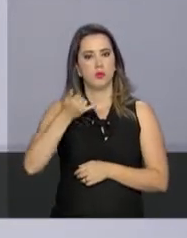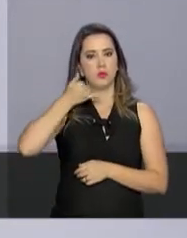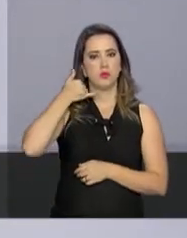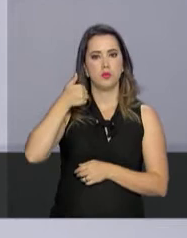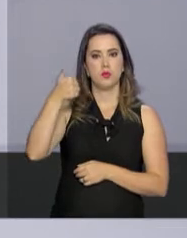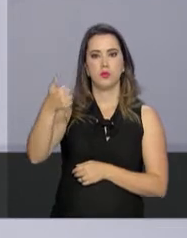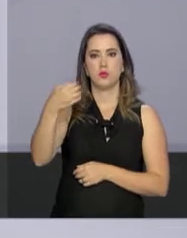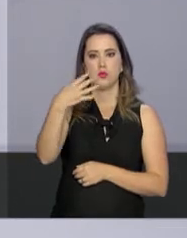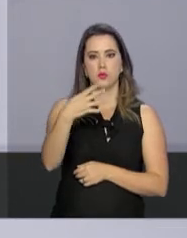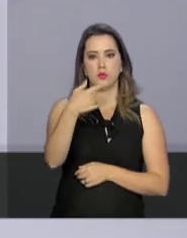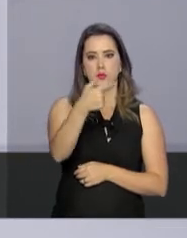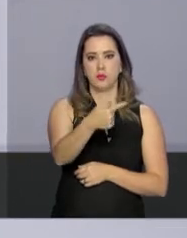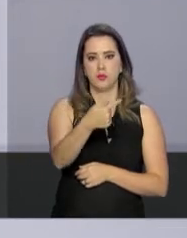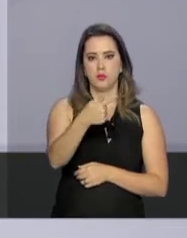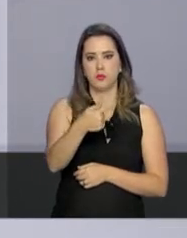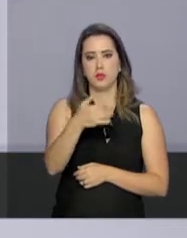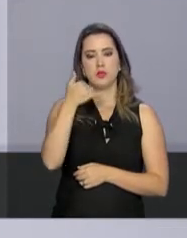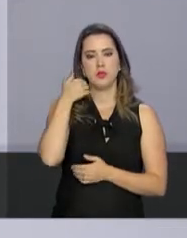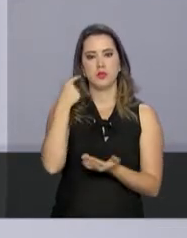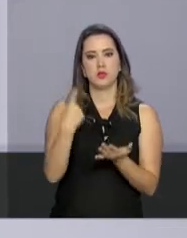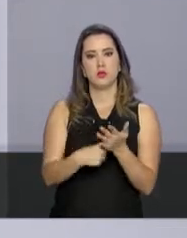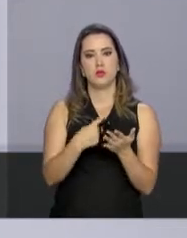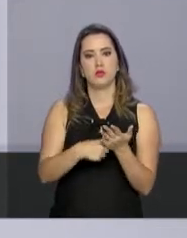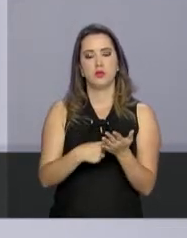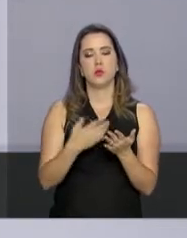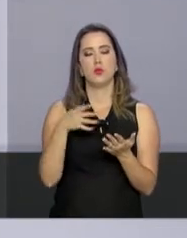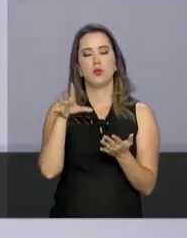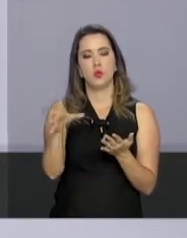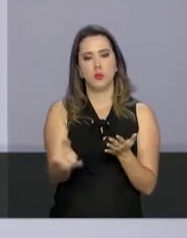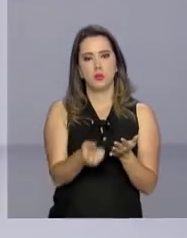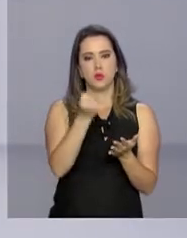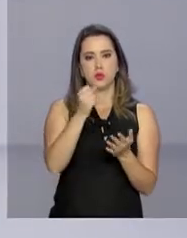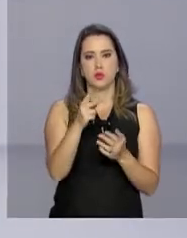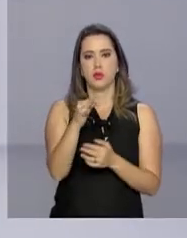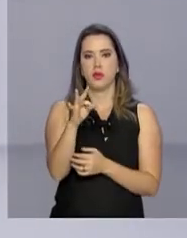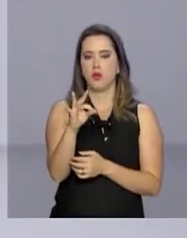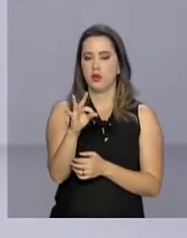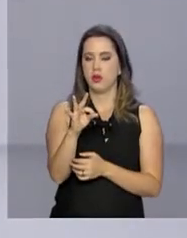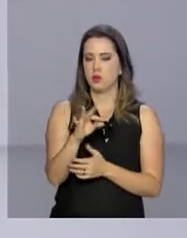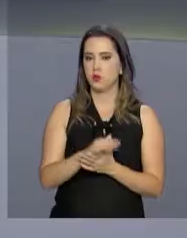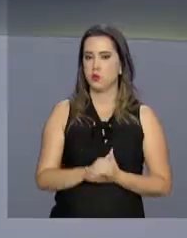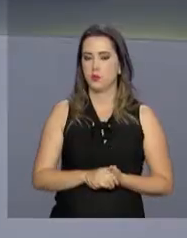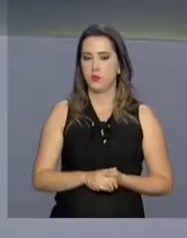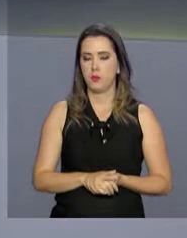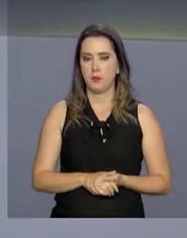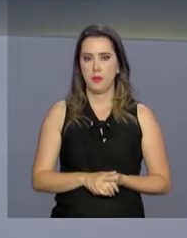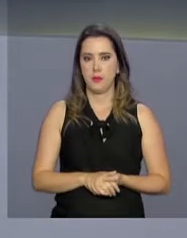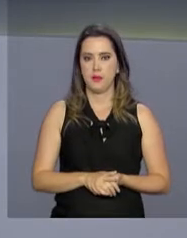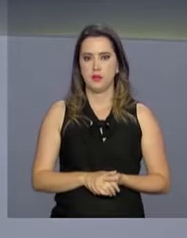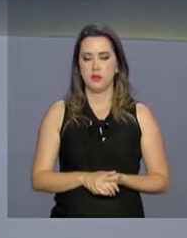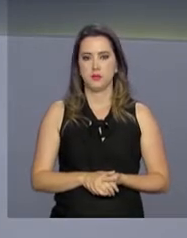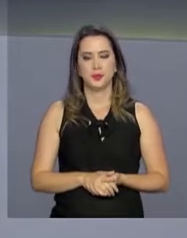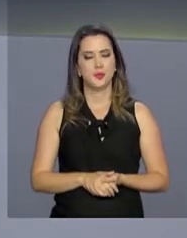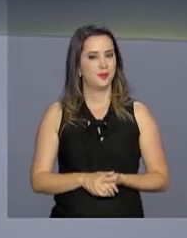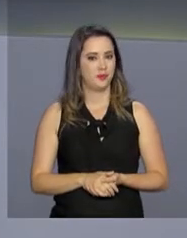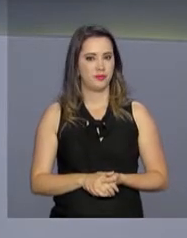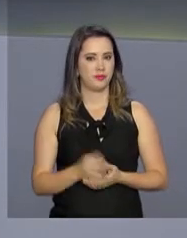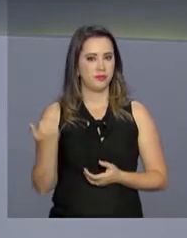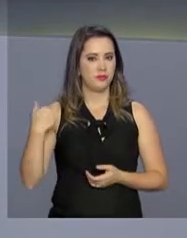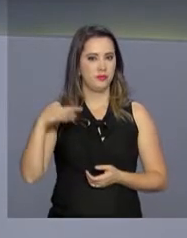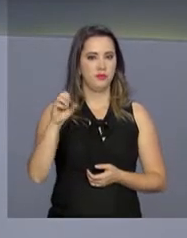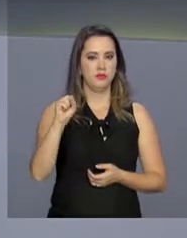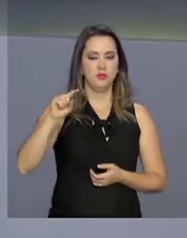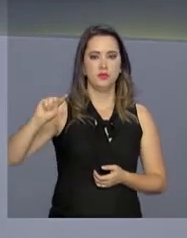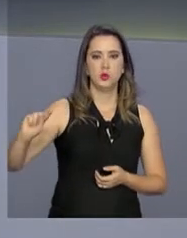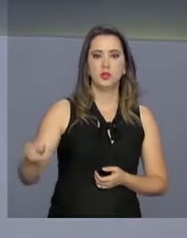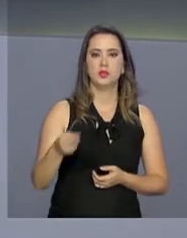no telefone 14 7 para agendar a retirada dos equipamentos mais de 80 mil